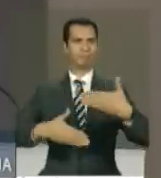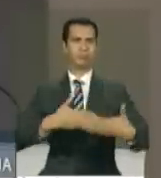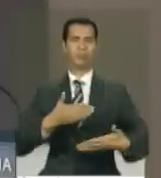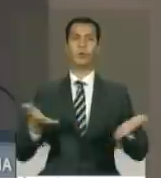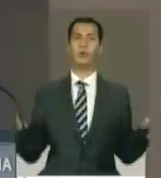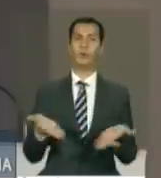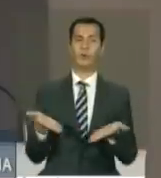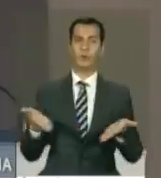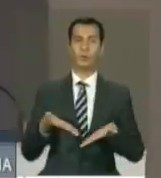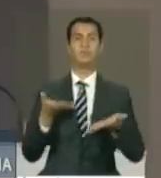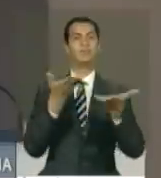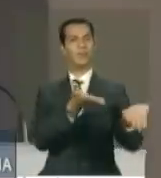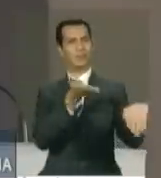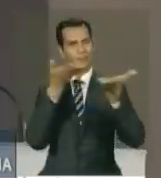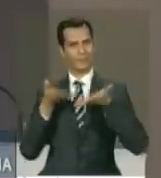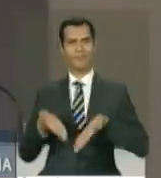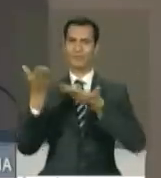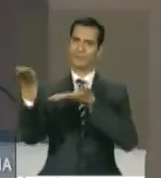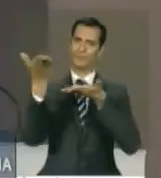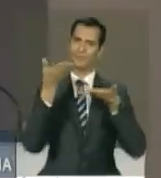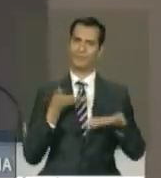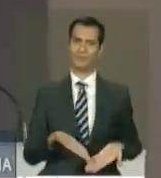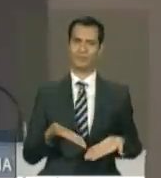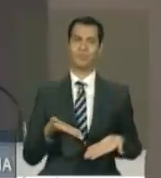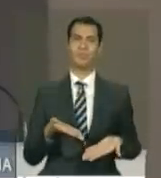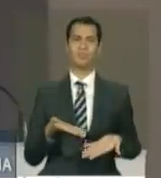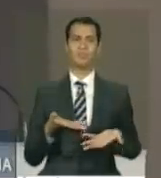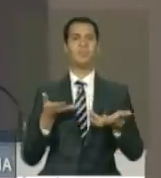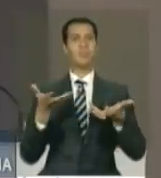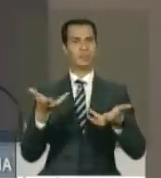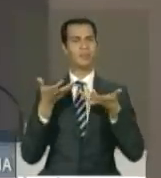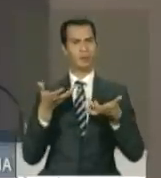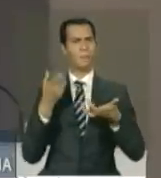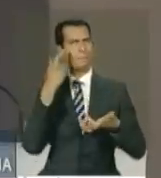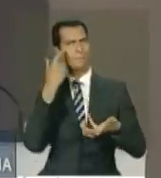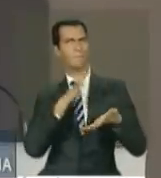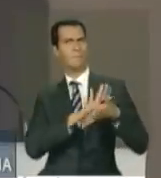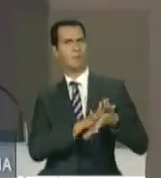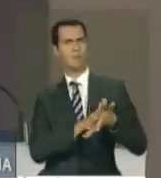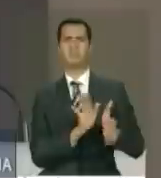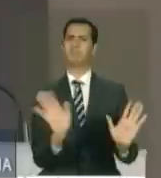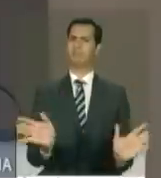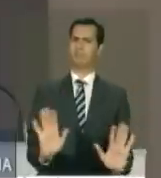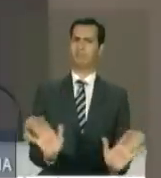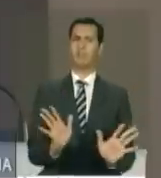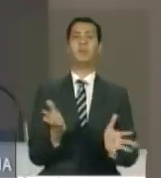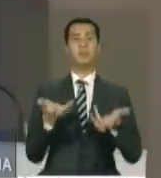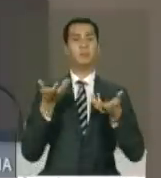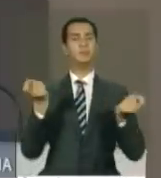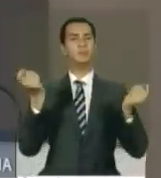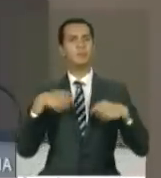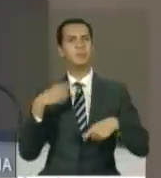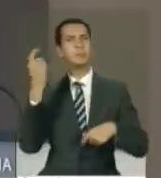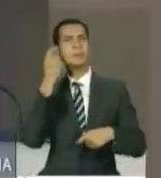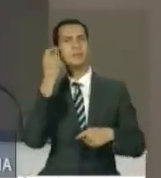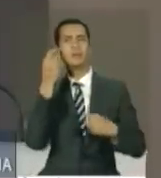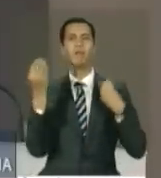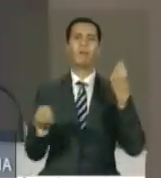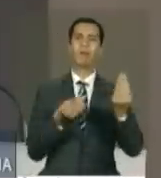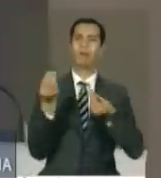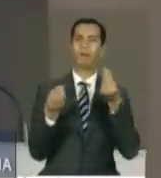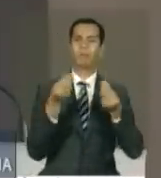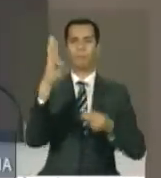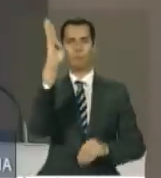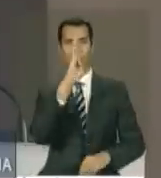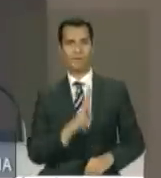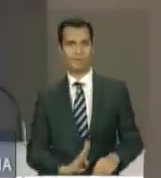lanço convite a todos que queiram, sem preconceitos, conhecer um pouco da reflexão do Brasil sobre